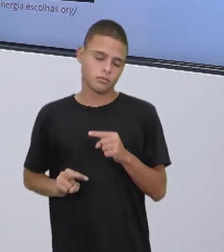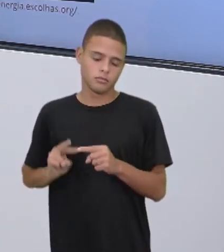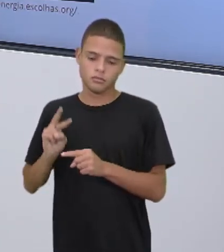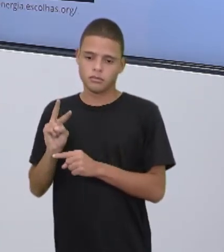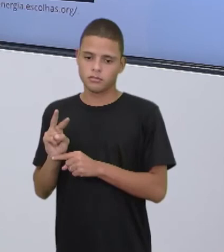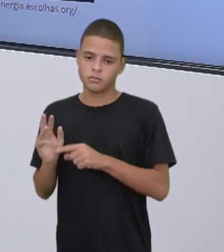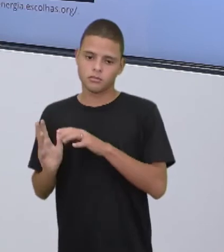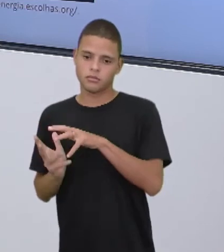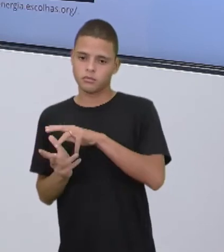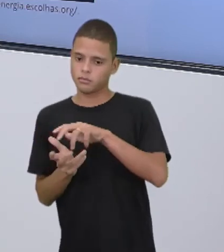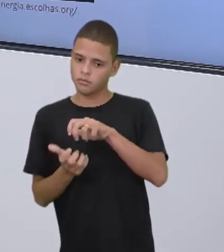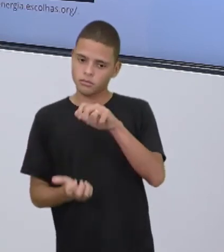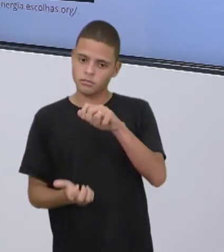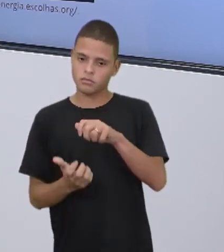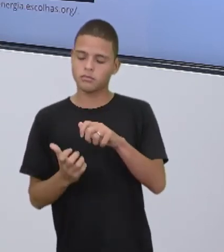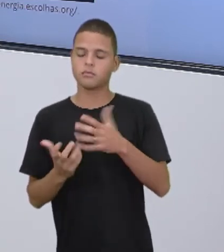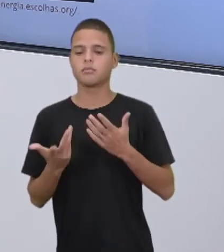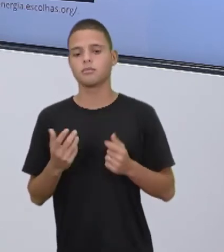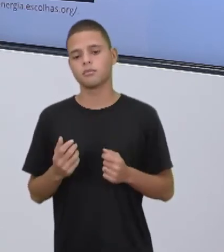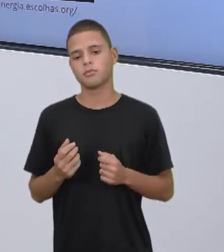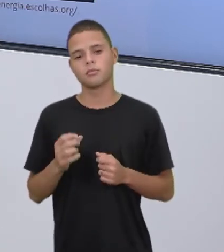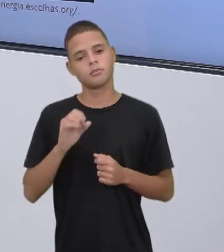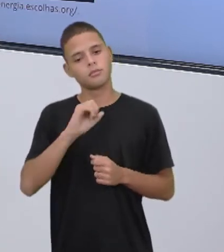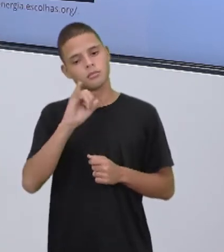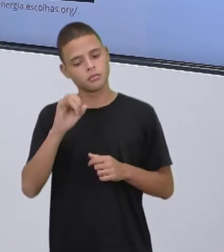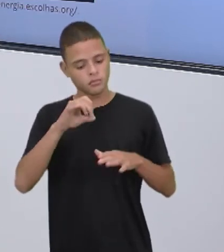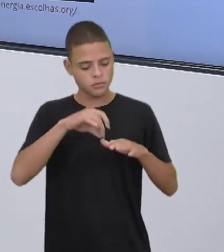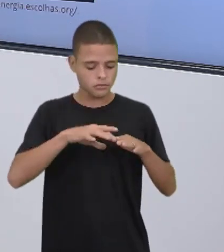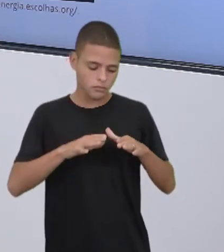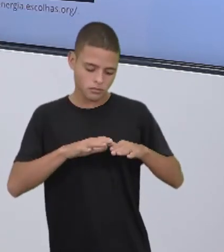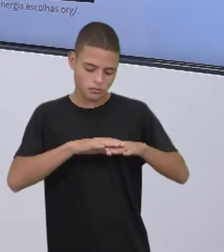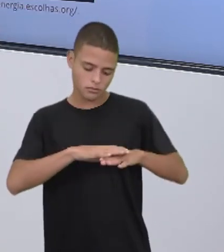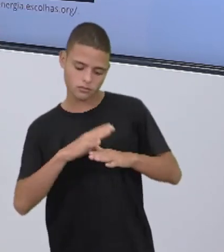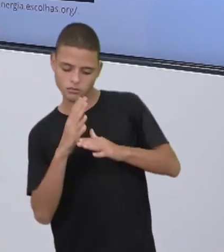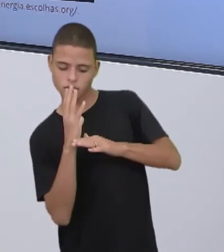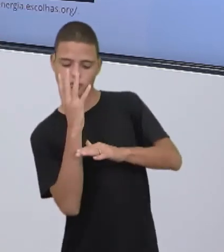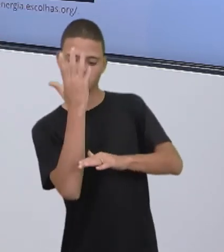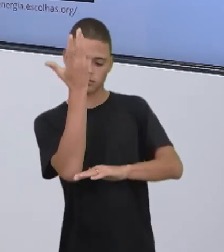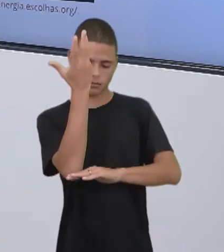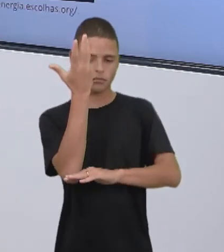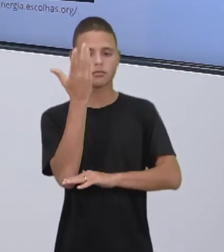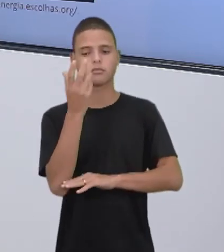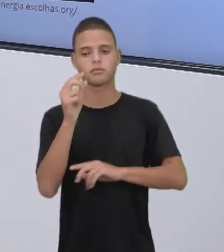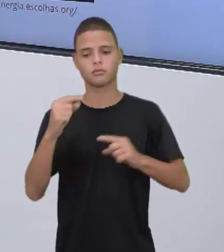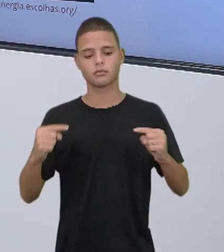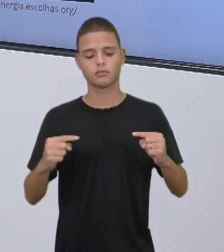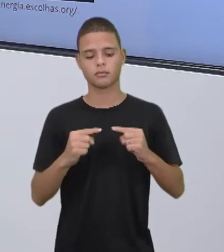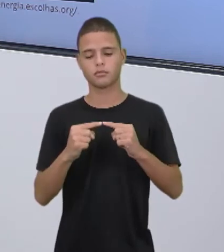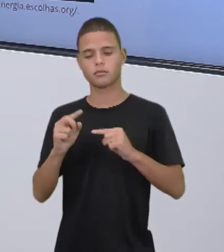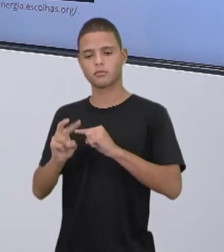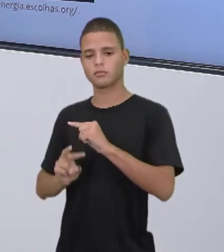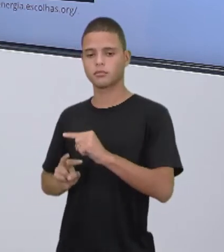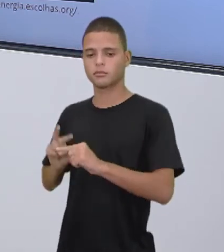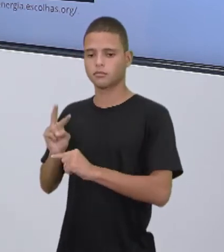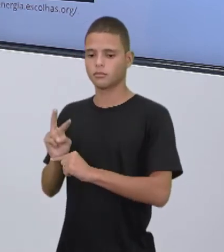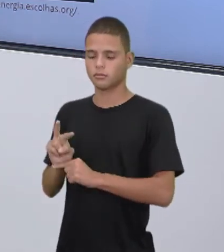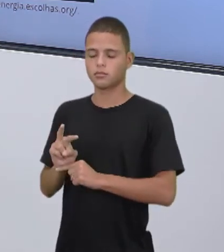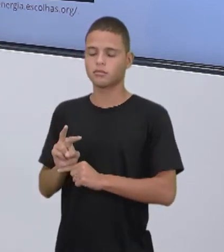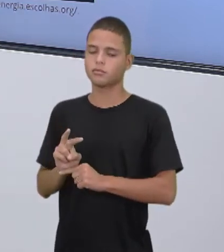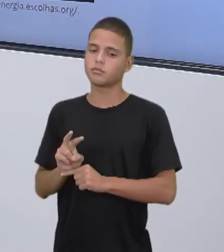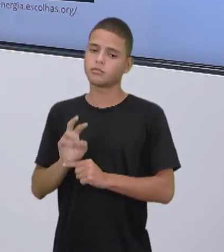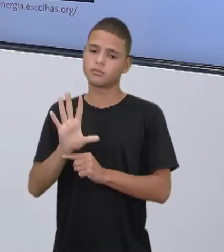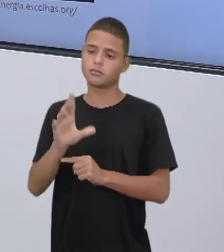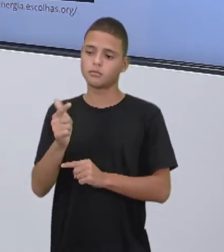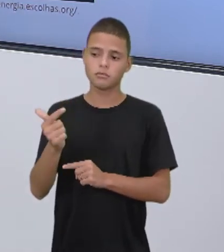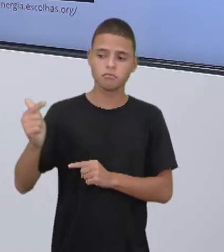outra árvore. Então passa a ser renovável. E este tipo de carvão, o que sai da árvore, ele não é considerado sujo,